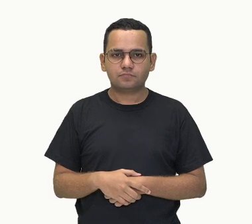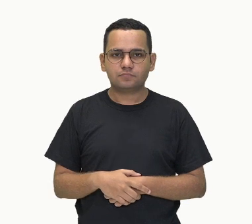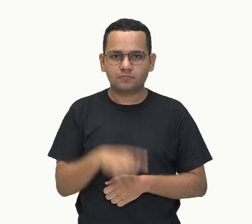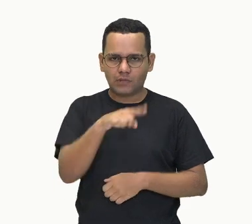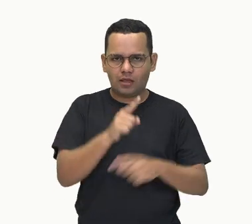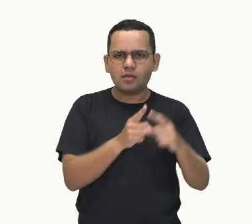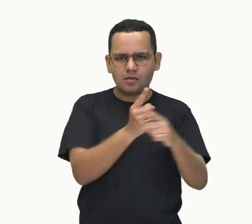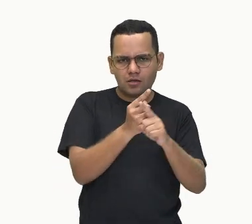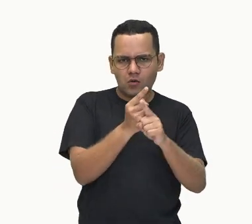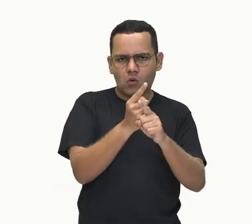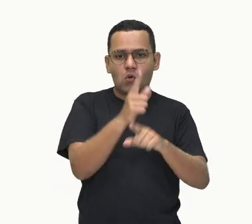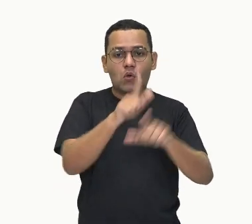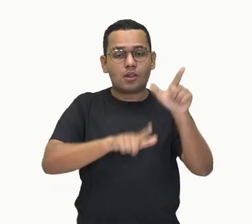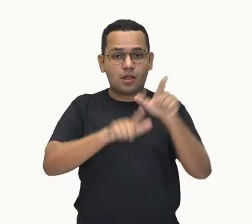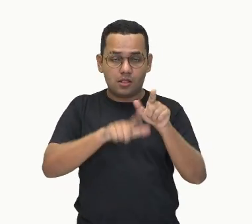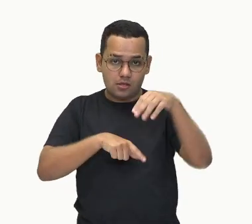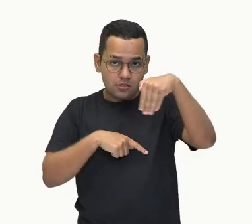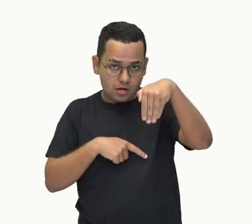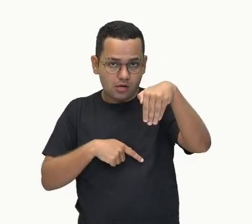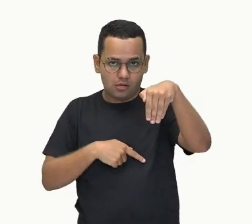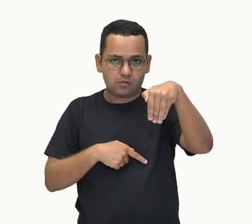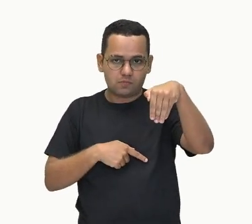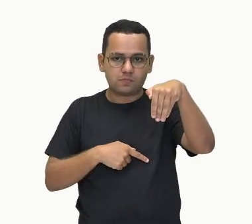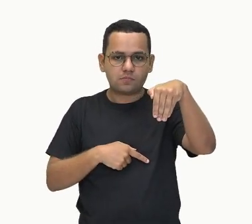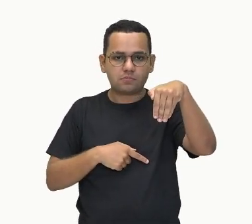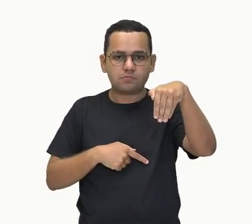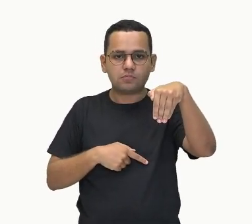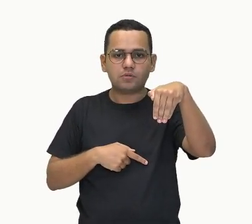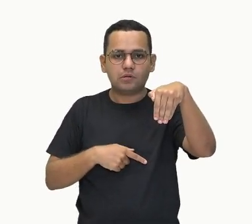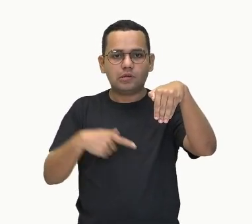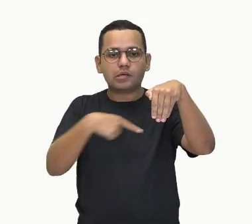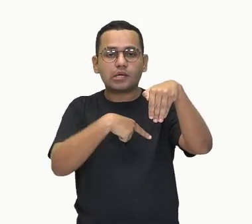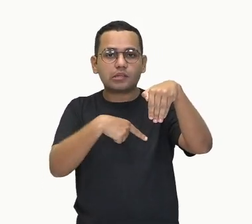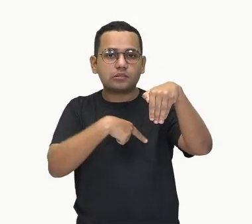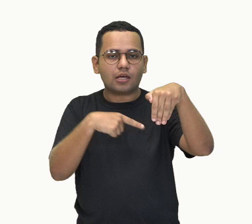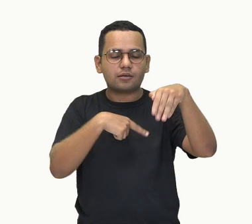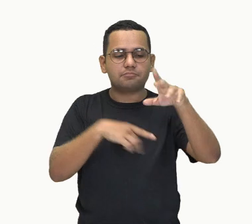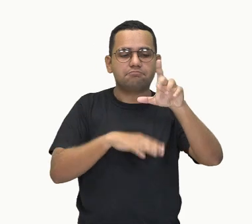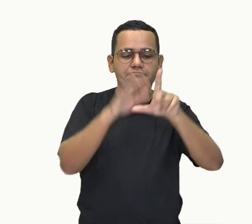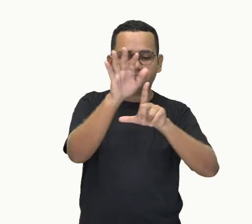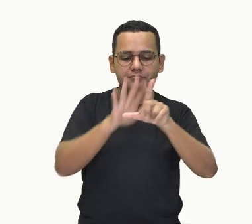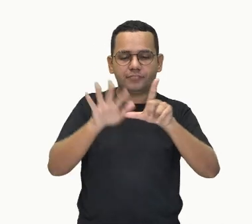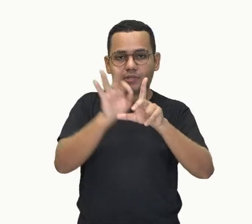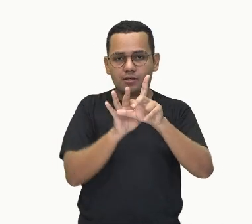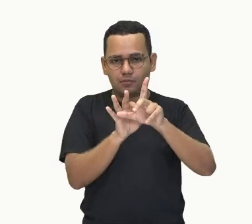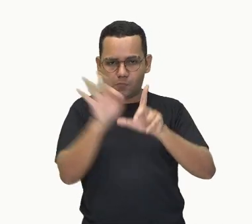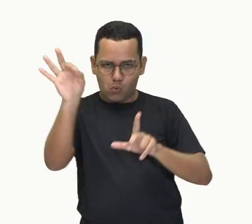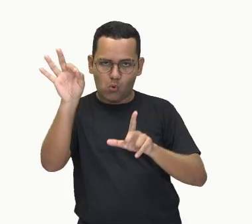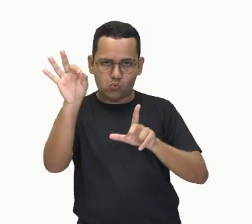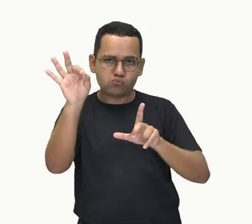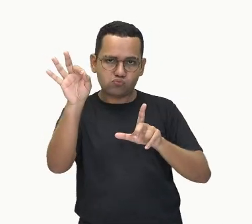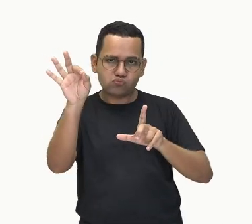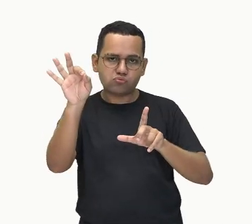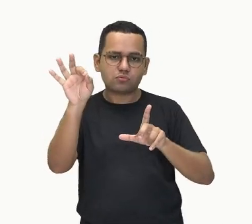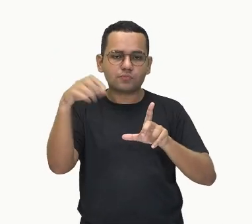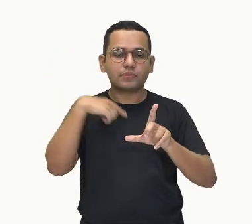Determine o coeficiente angular da reta que passa pelos pontos